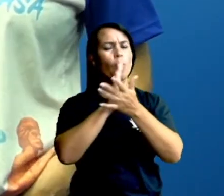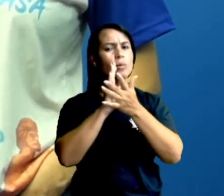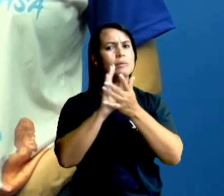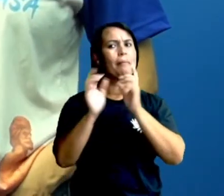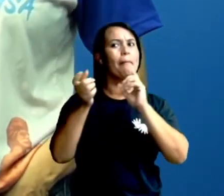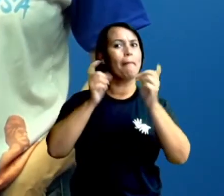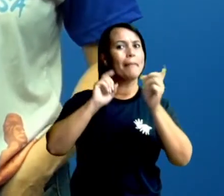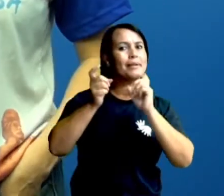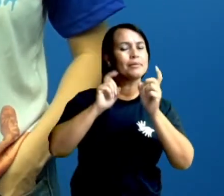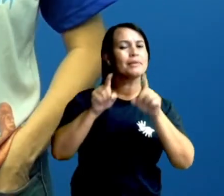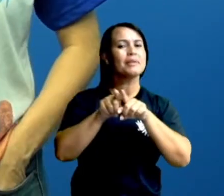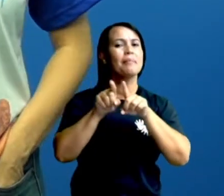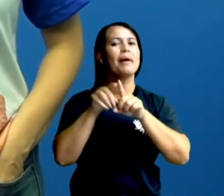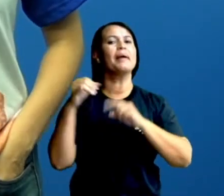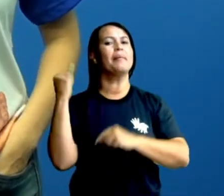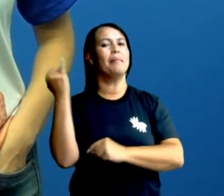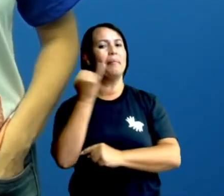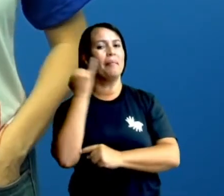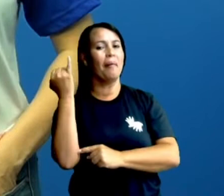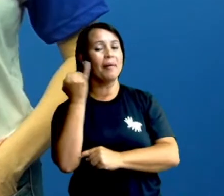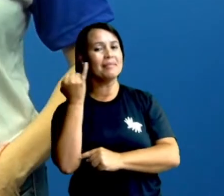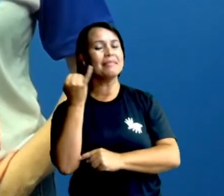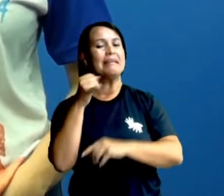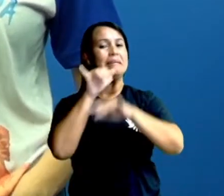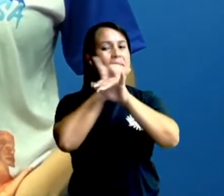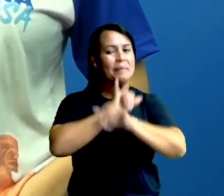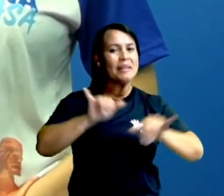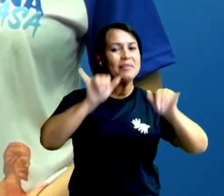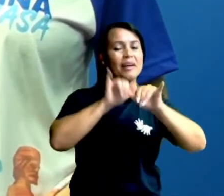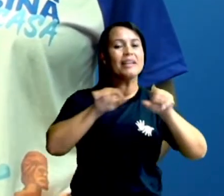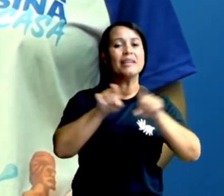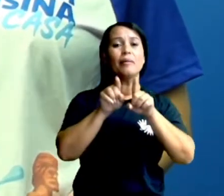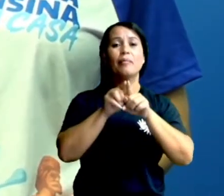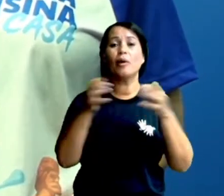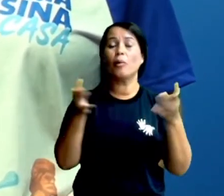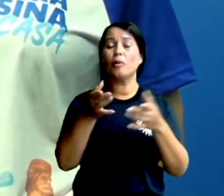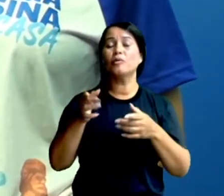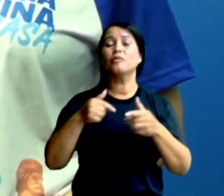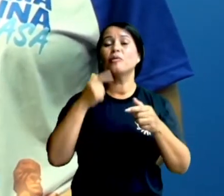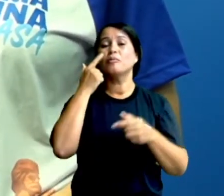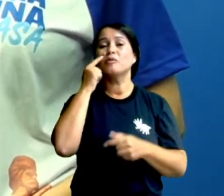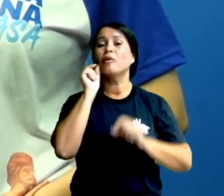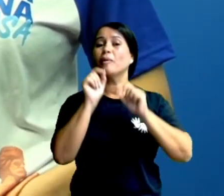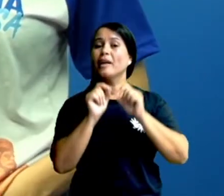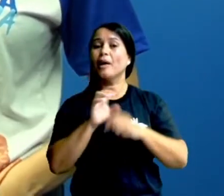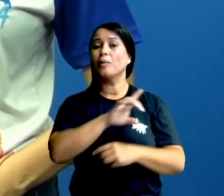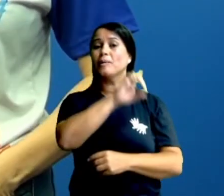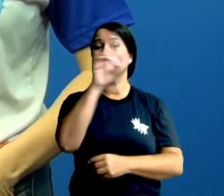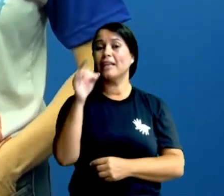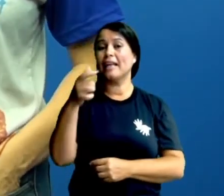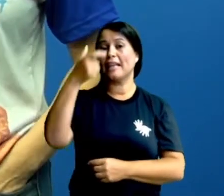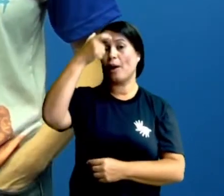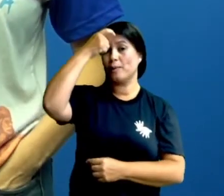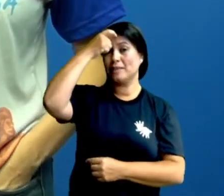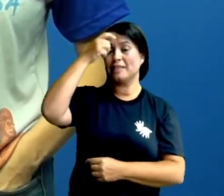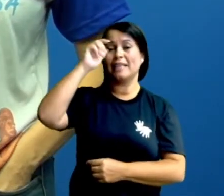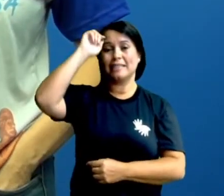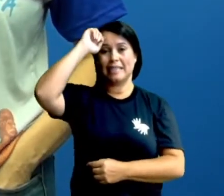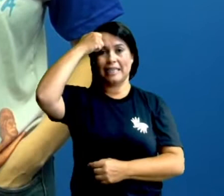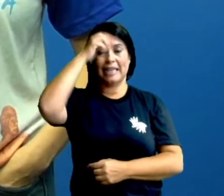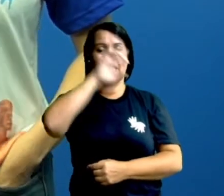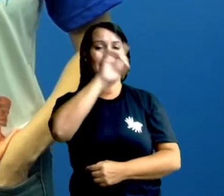também um assunto muito importante, tá? A gente vai trabalhar hoje o Dia da Consciência Negra, tá? Que foi dia 20